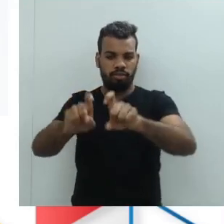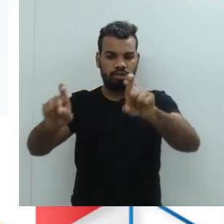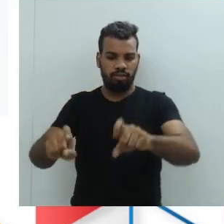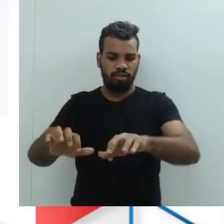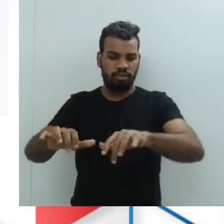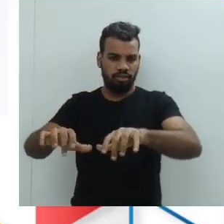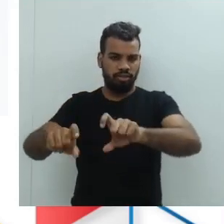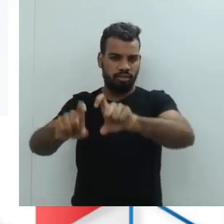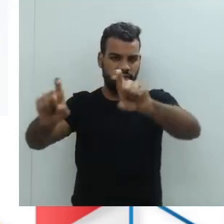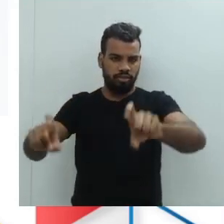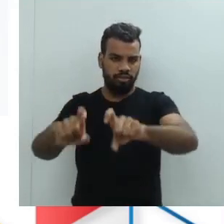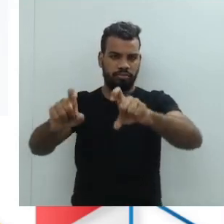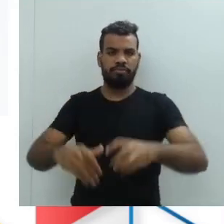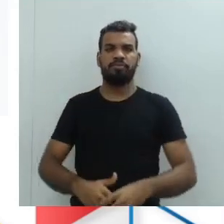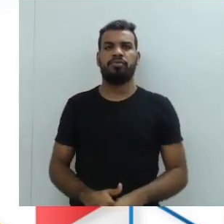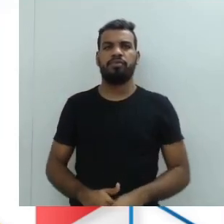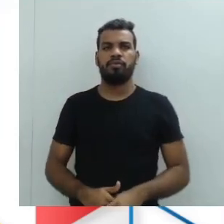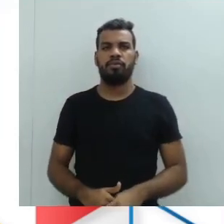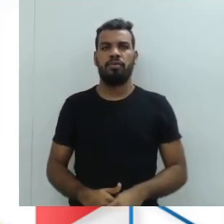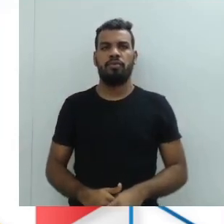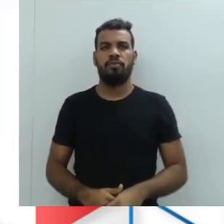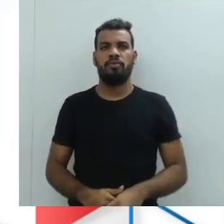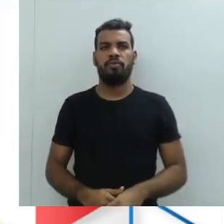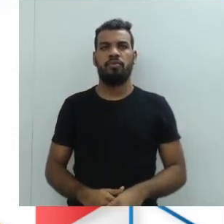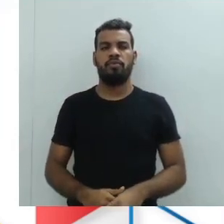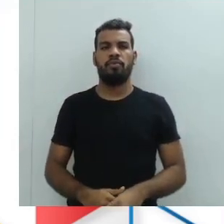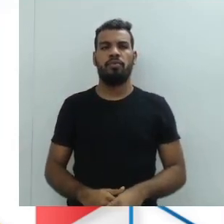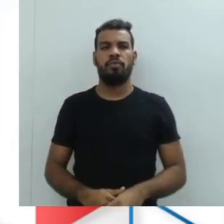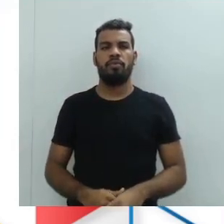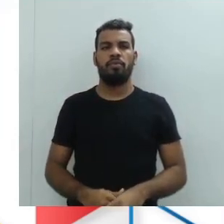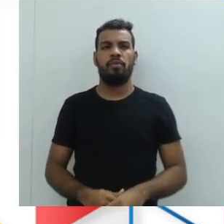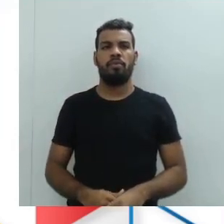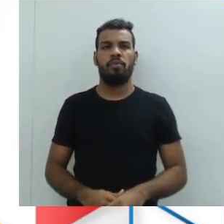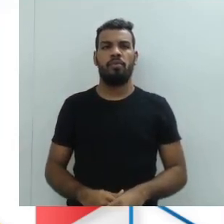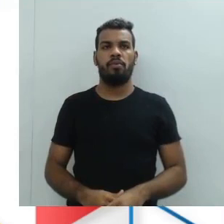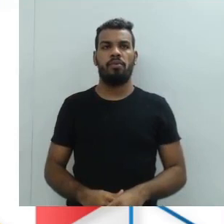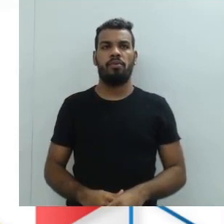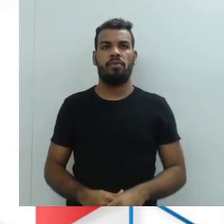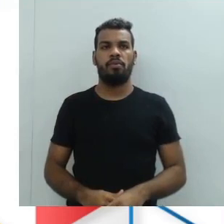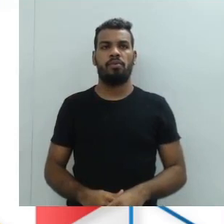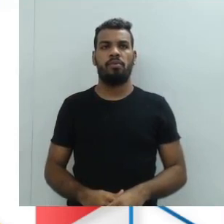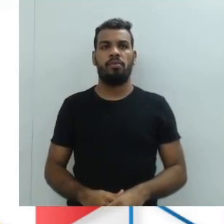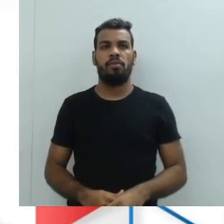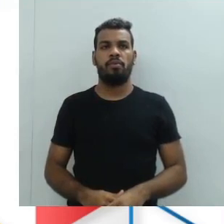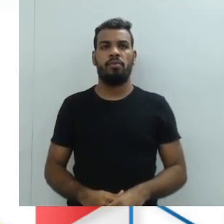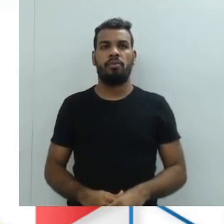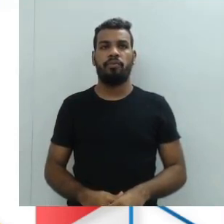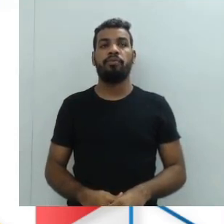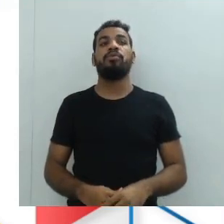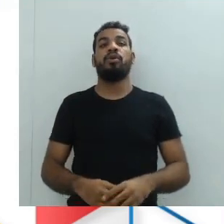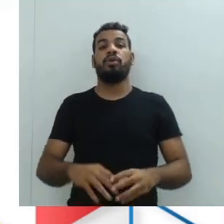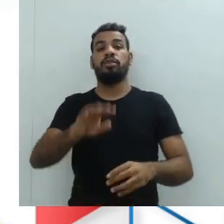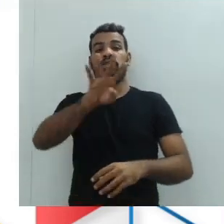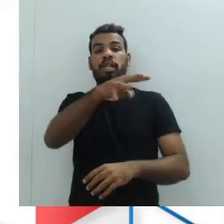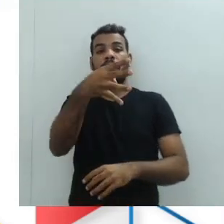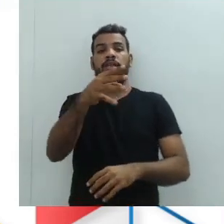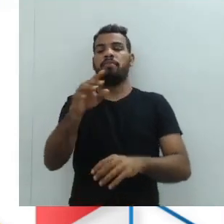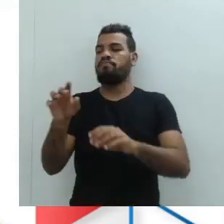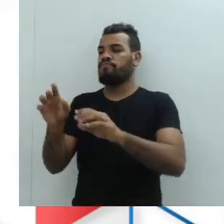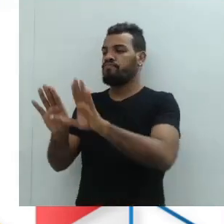ter um título, como já tinha falado, né? Ó, vamos lá. Construção de uma tabela a partir de um gráfico. Para